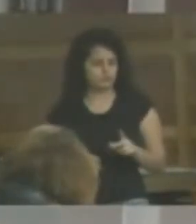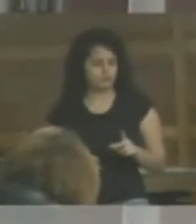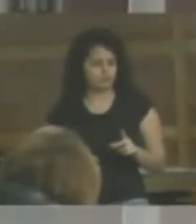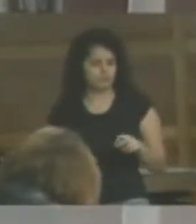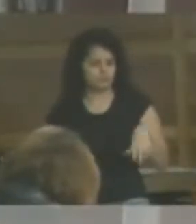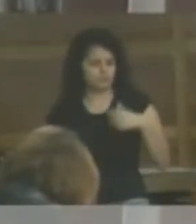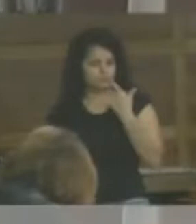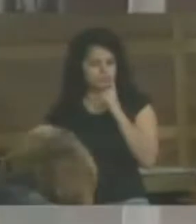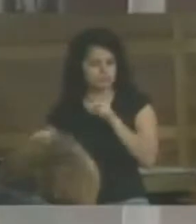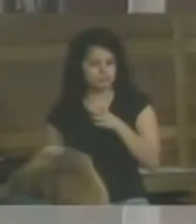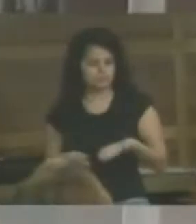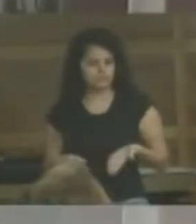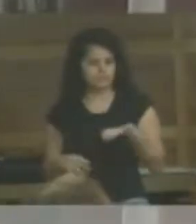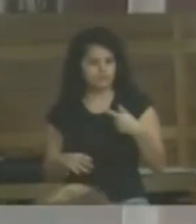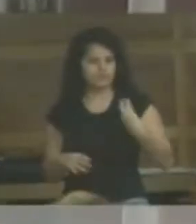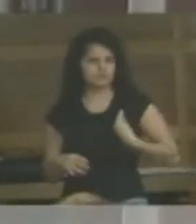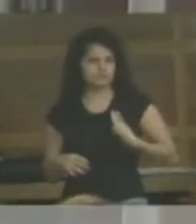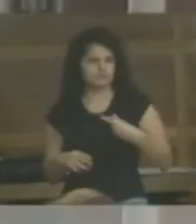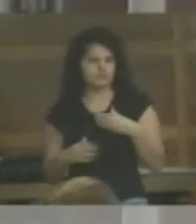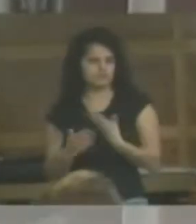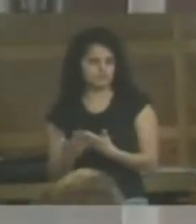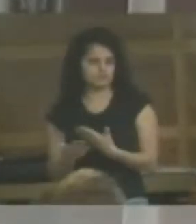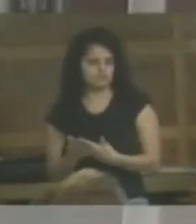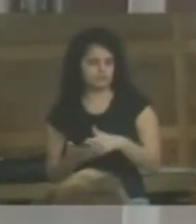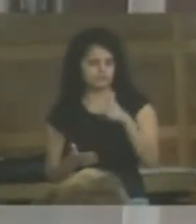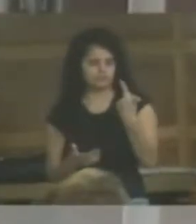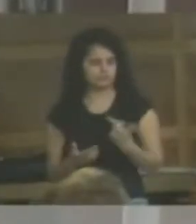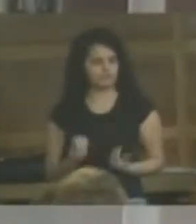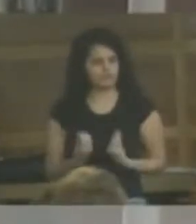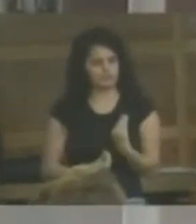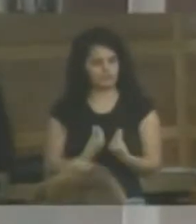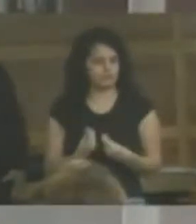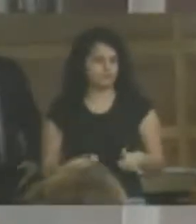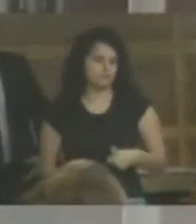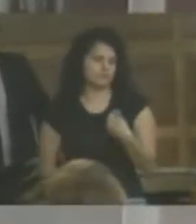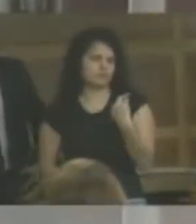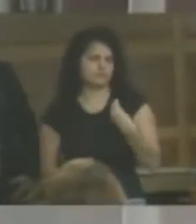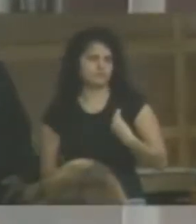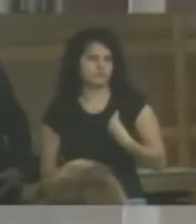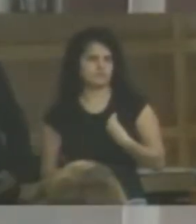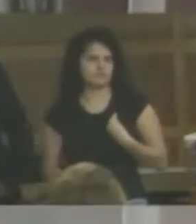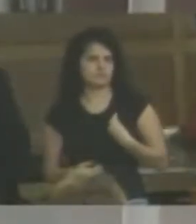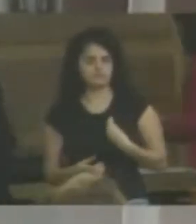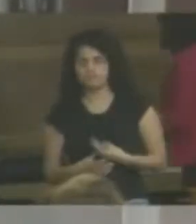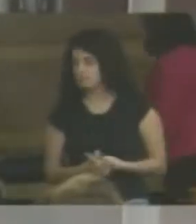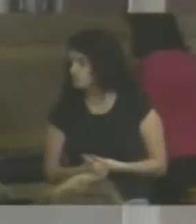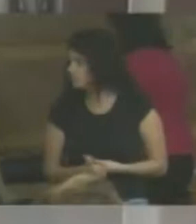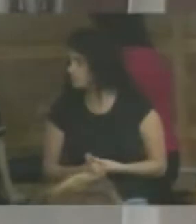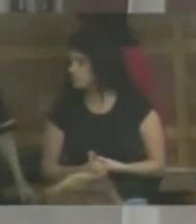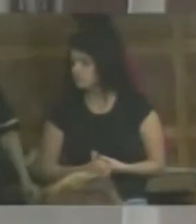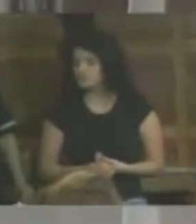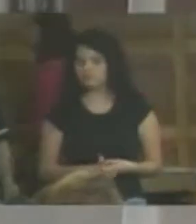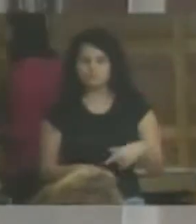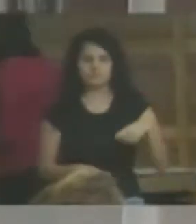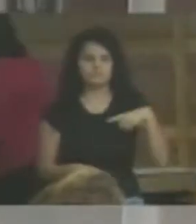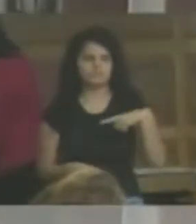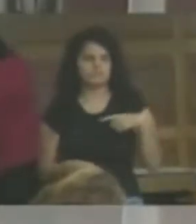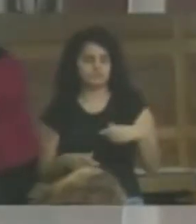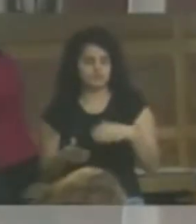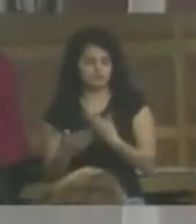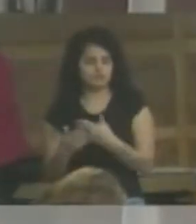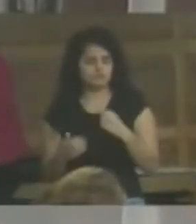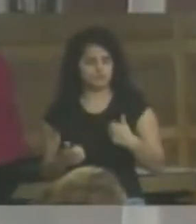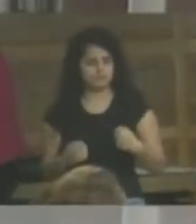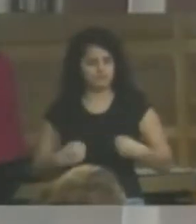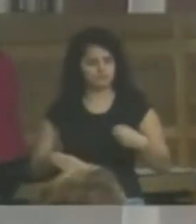estudando. Não adianta, não tem outra forma de melhorar de vida a não ser estudar. E temos que ter a escola tem que ter